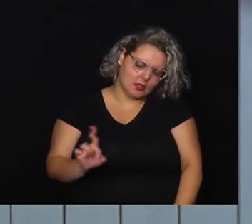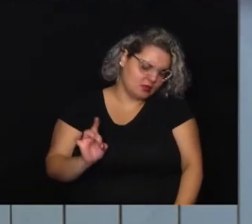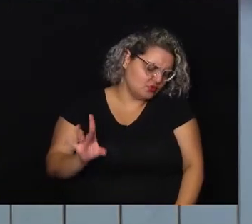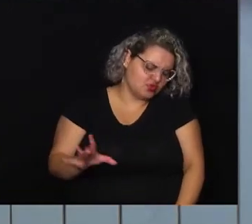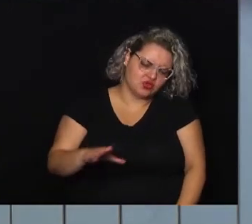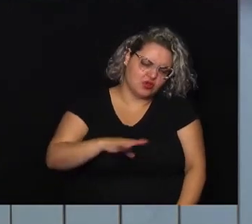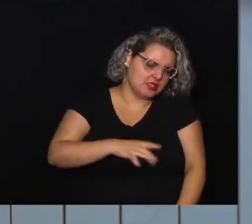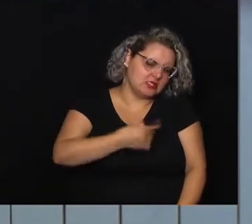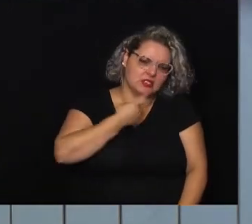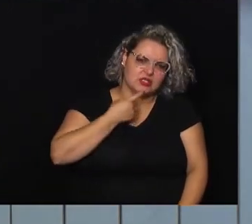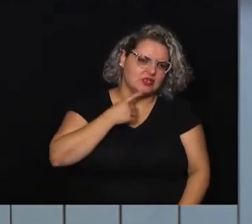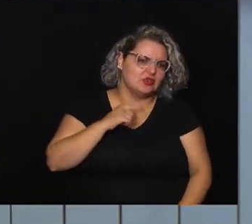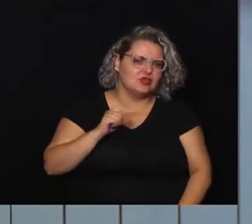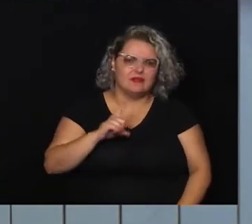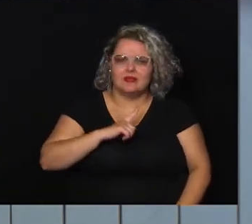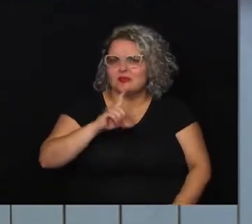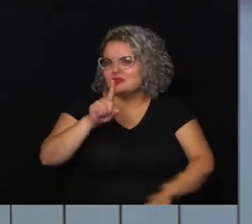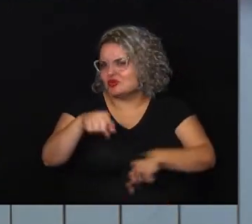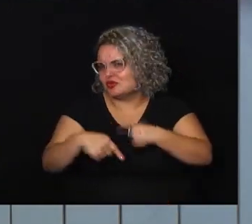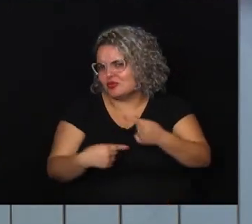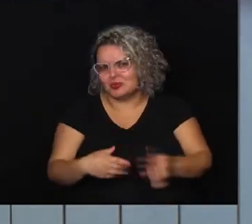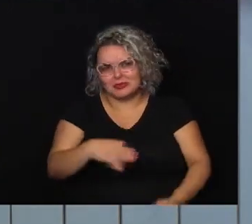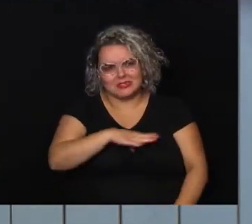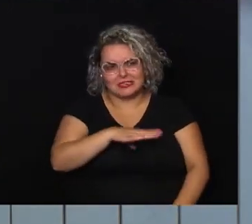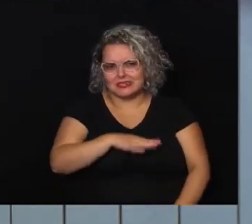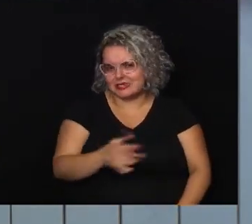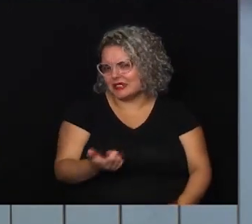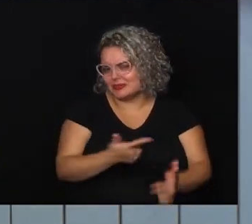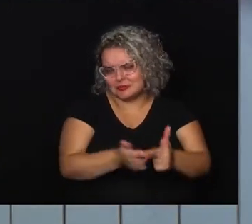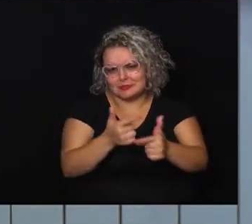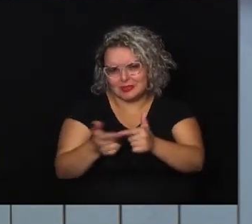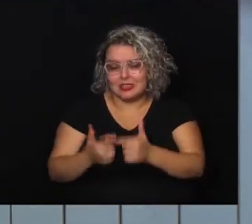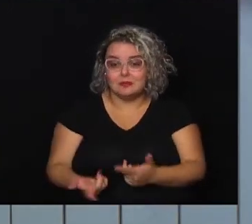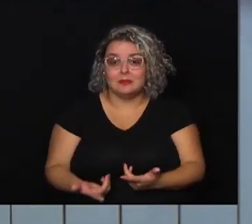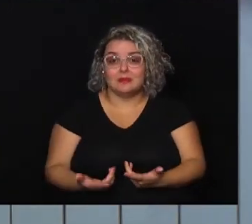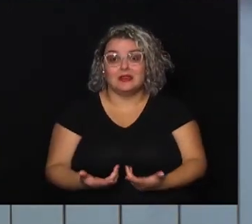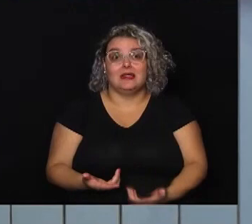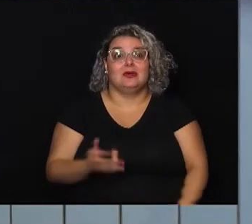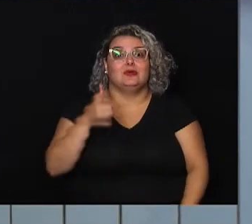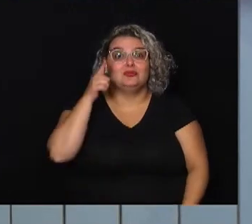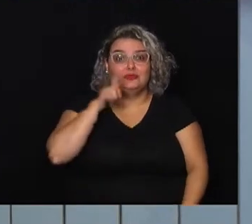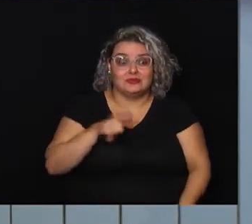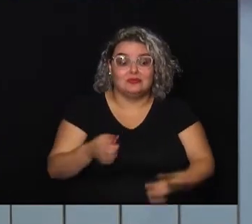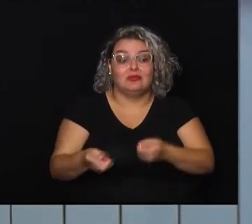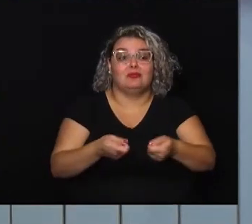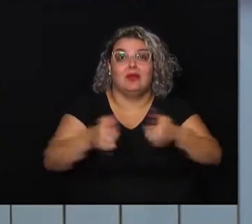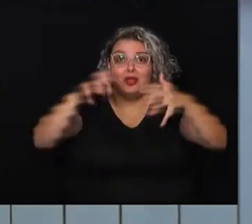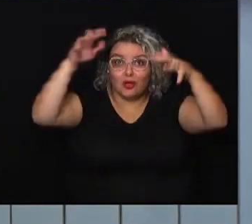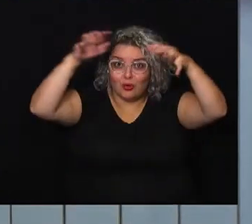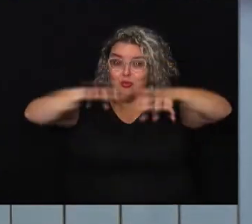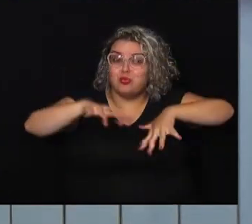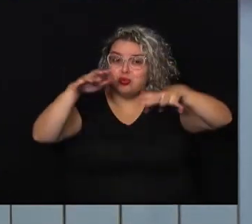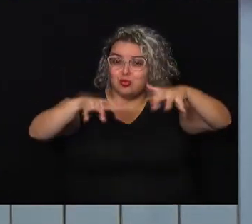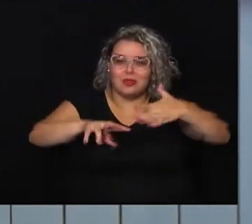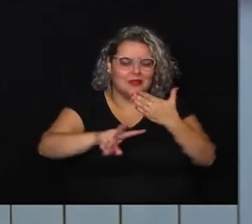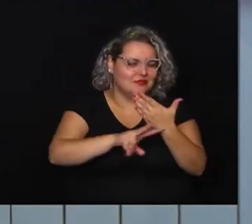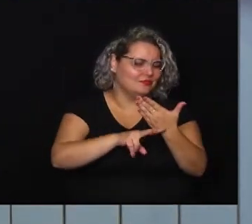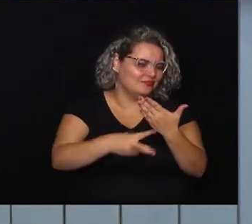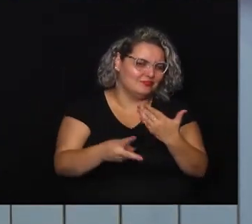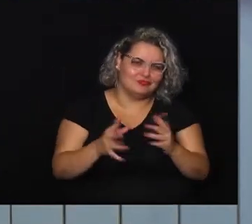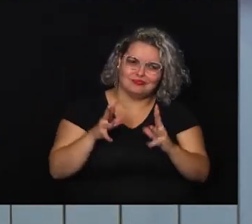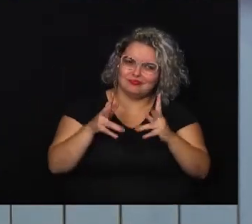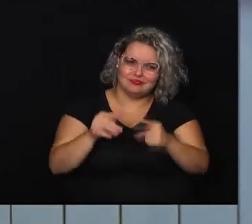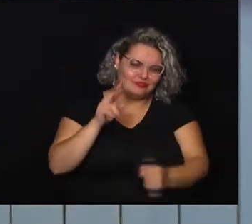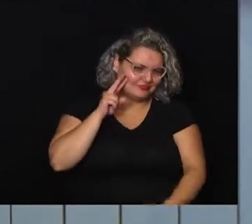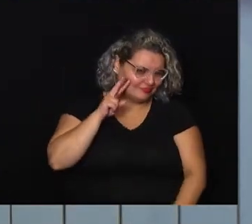problema em várias outras cidades, né, para suportar essa quantidade de água, e as consequências foram essas que